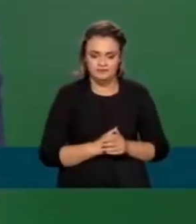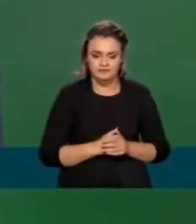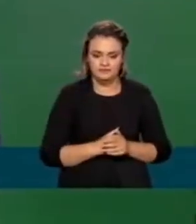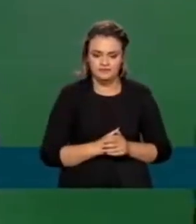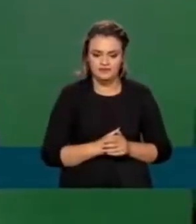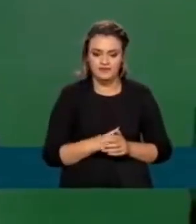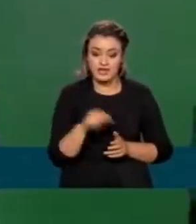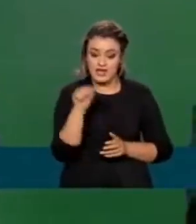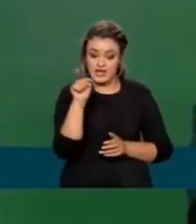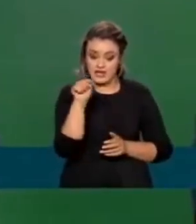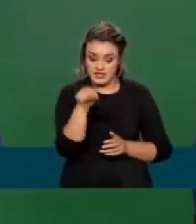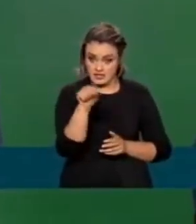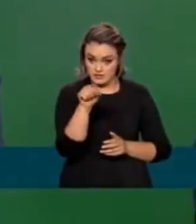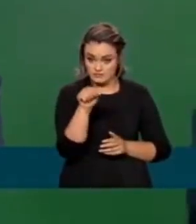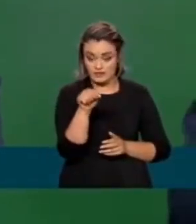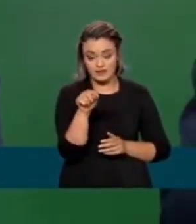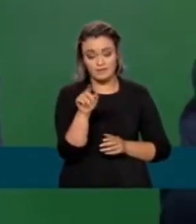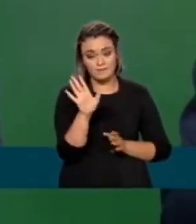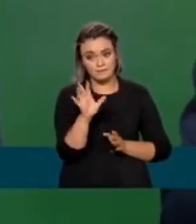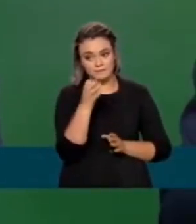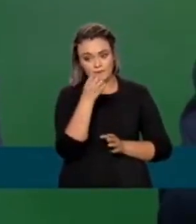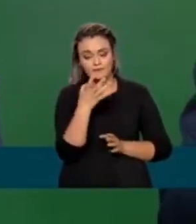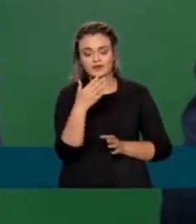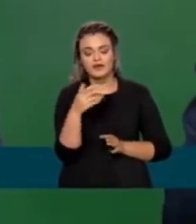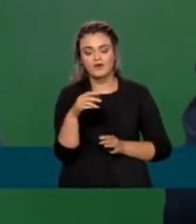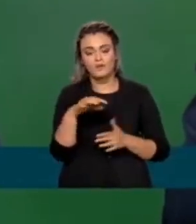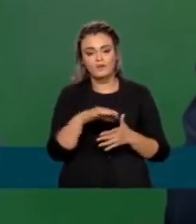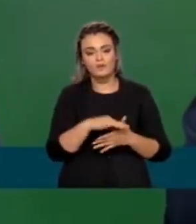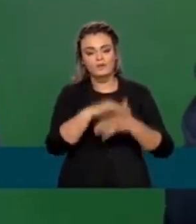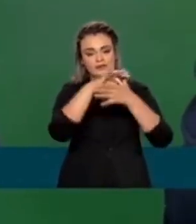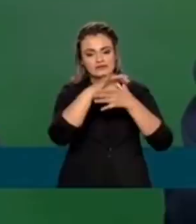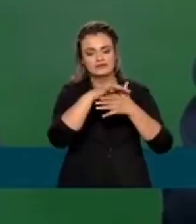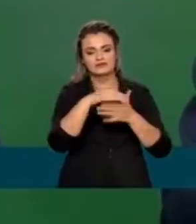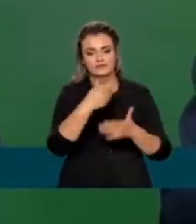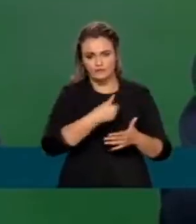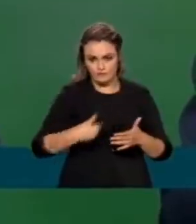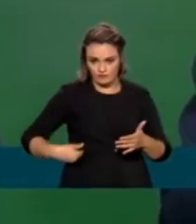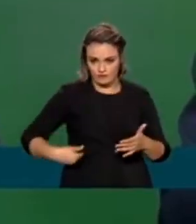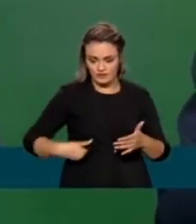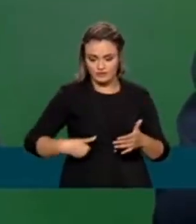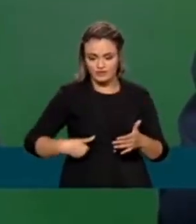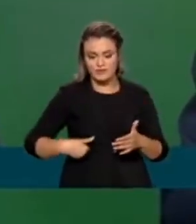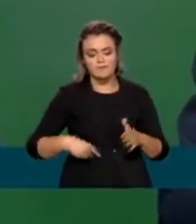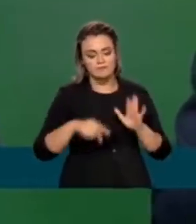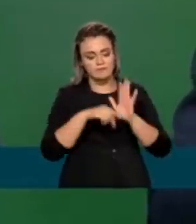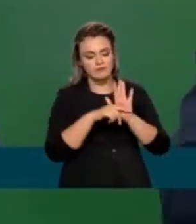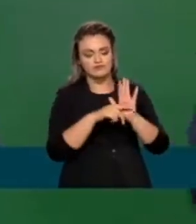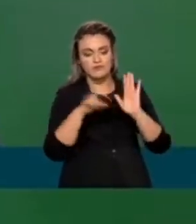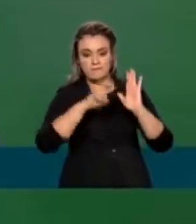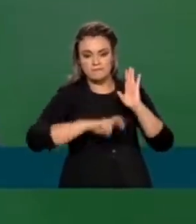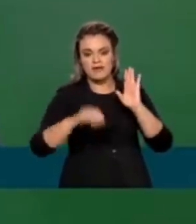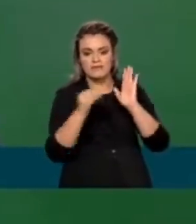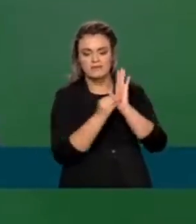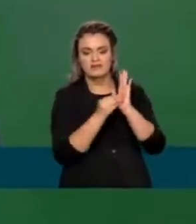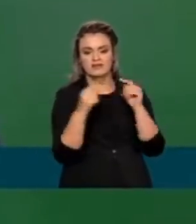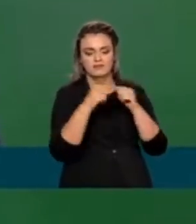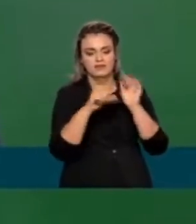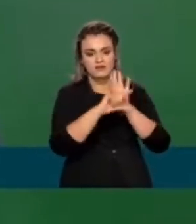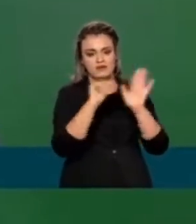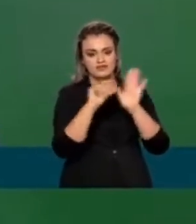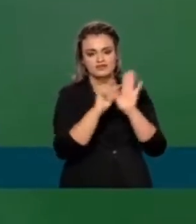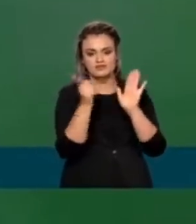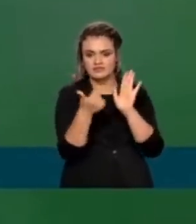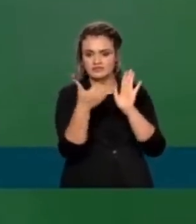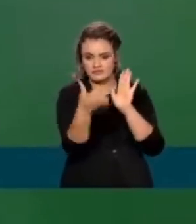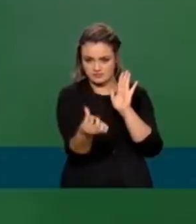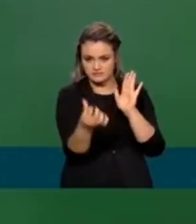É verdadeiro o fato que o líder do governo apresentou uma emenda ao artigo 16.